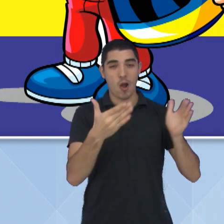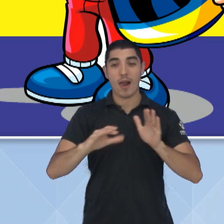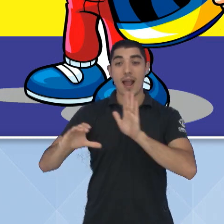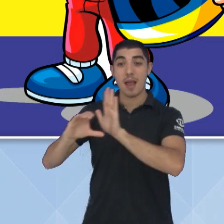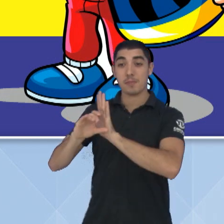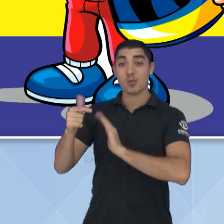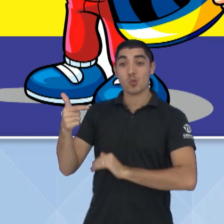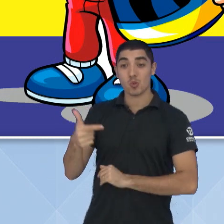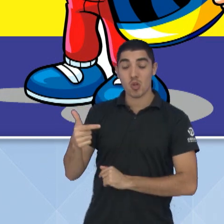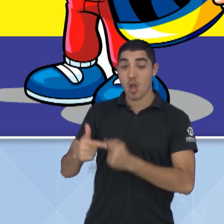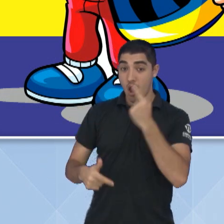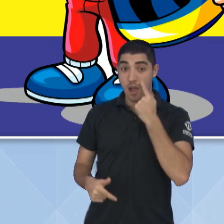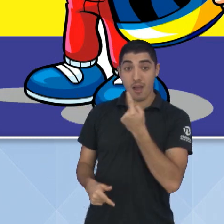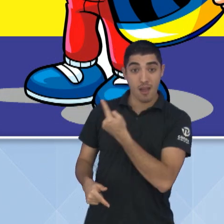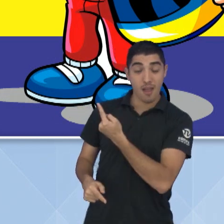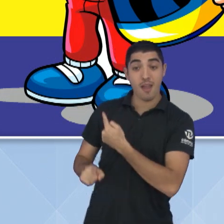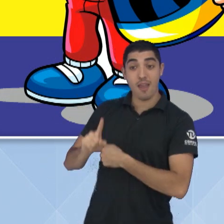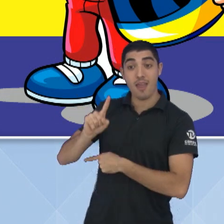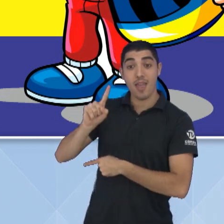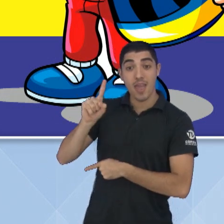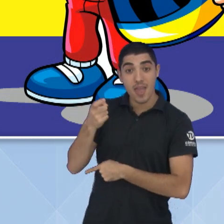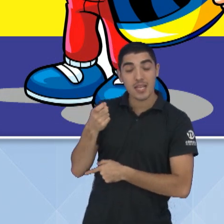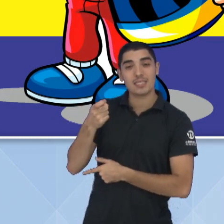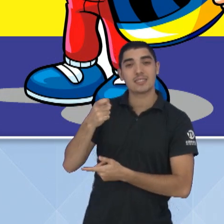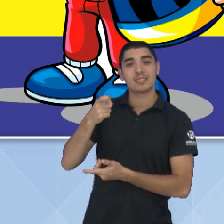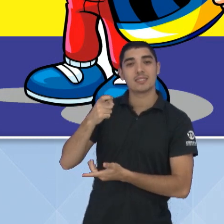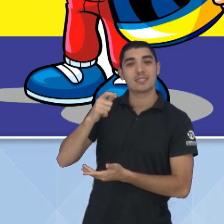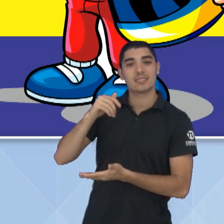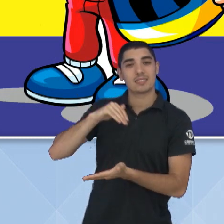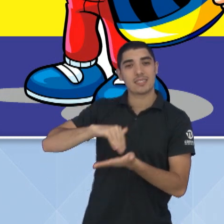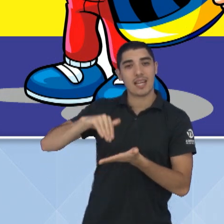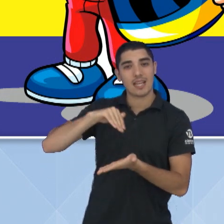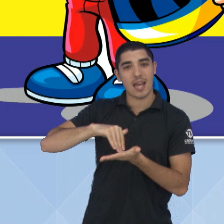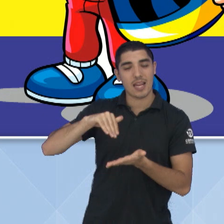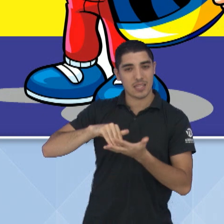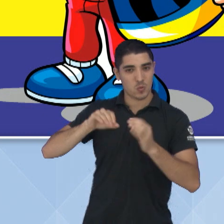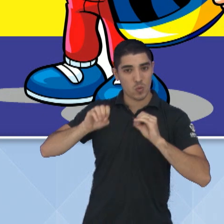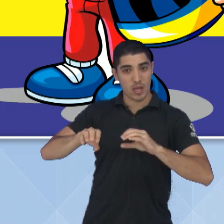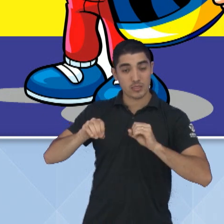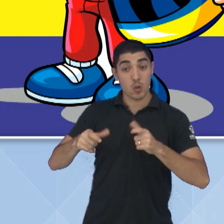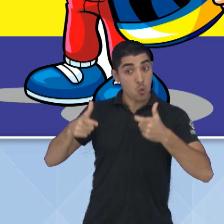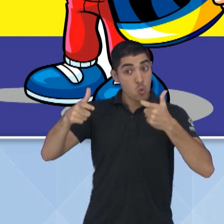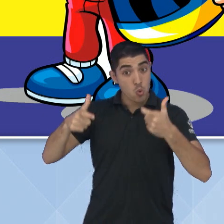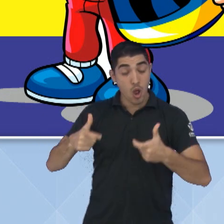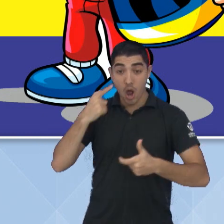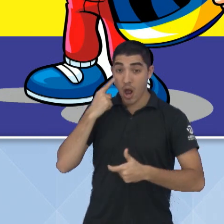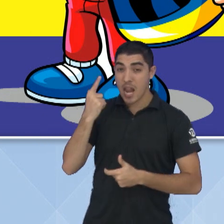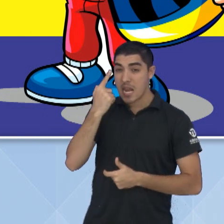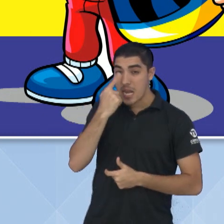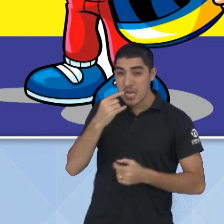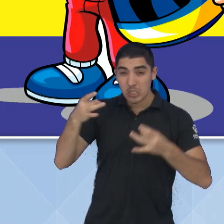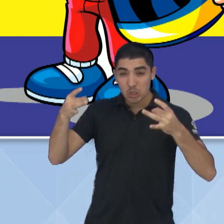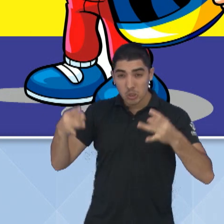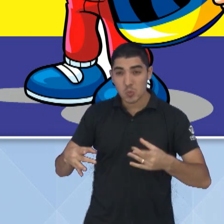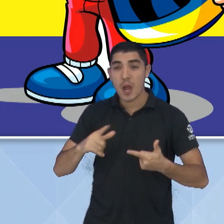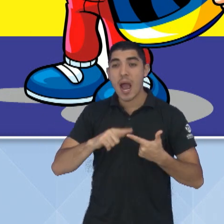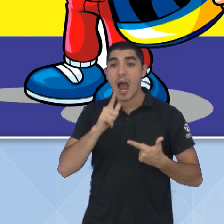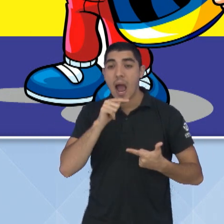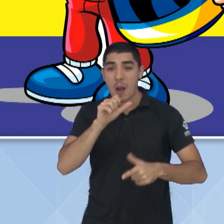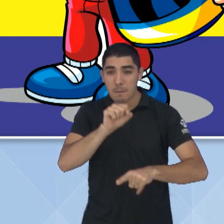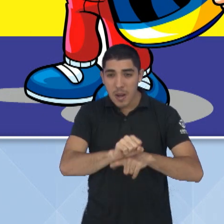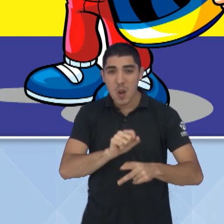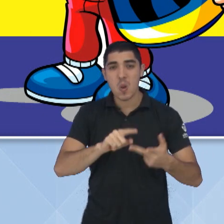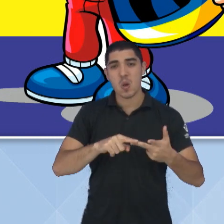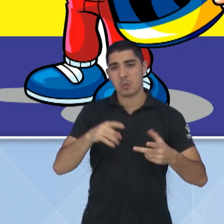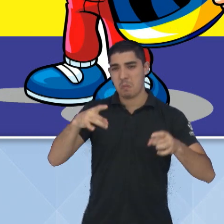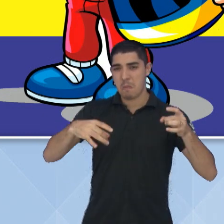A antiga Secretaria da Educação está desse jeito, um prédio público. Lixo, mato e água parada. E o